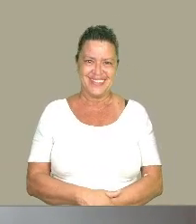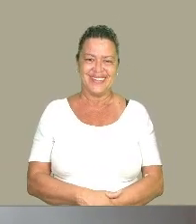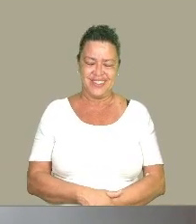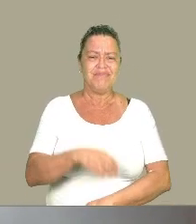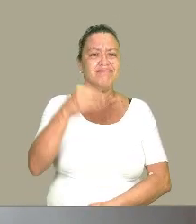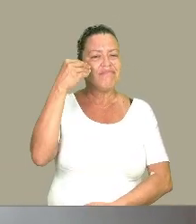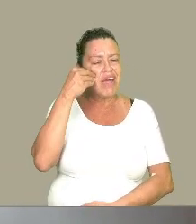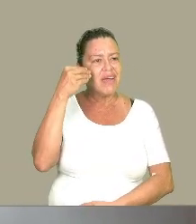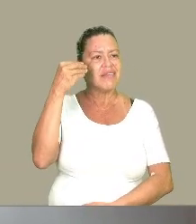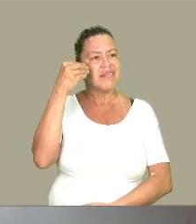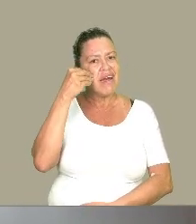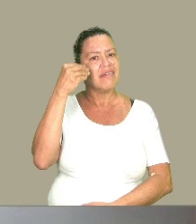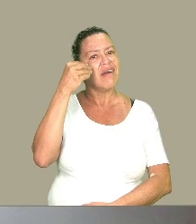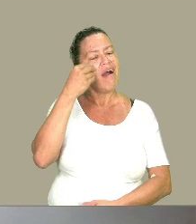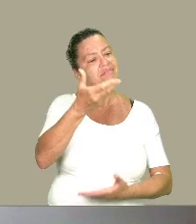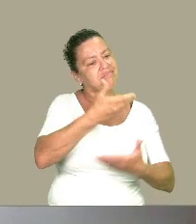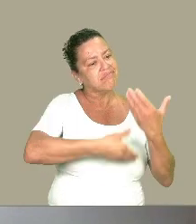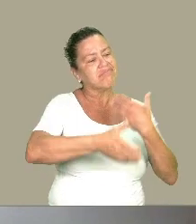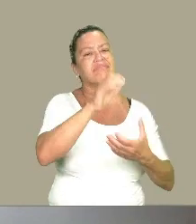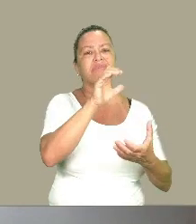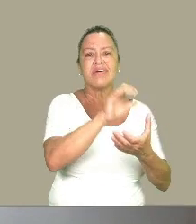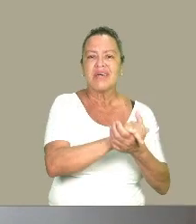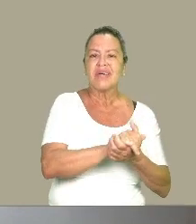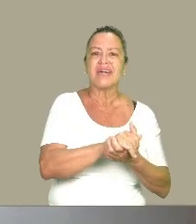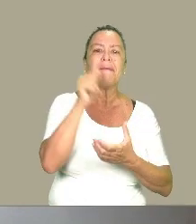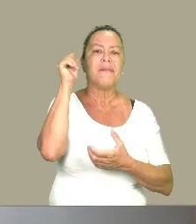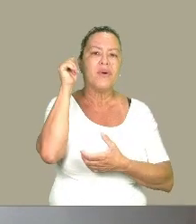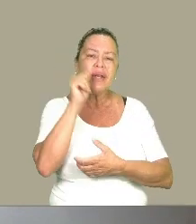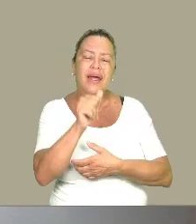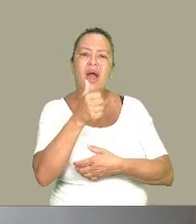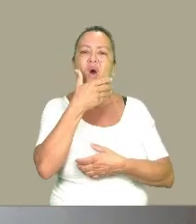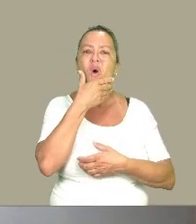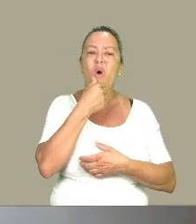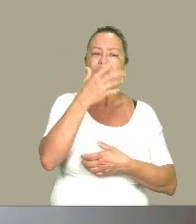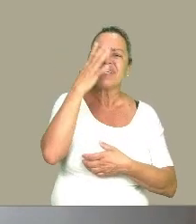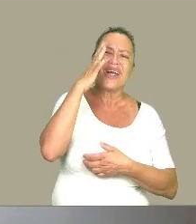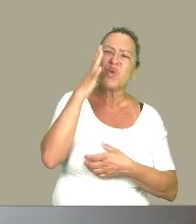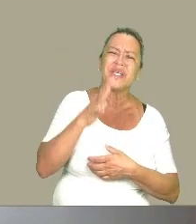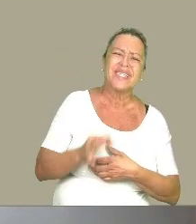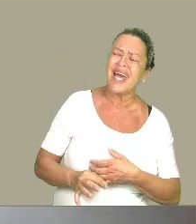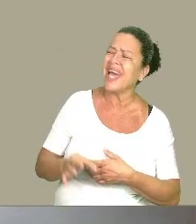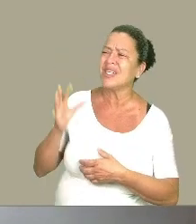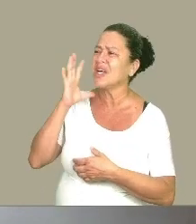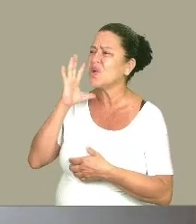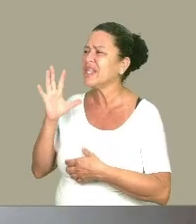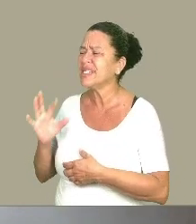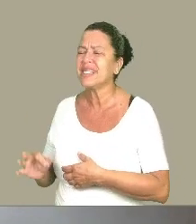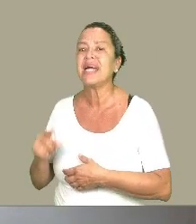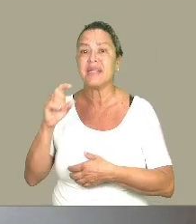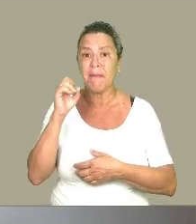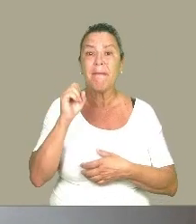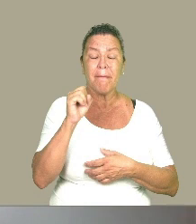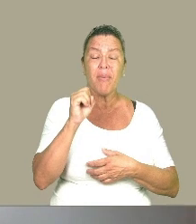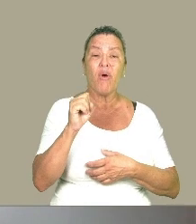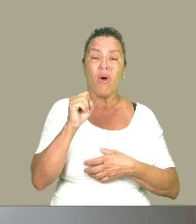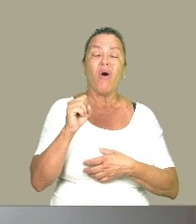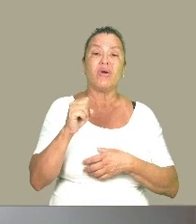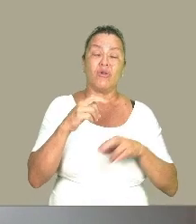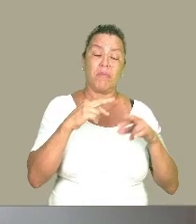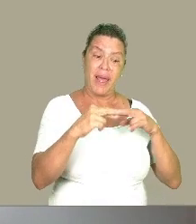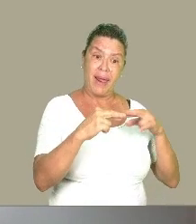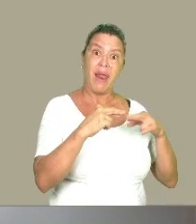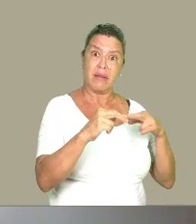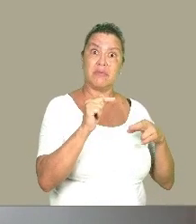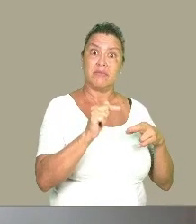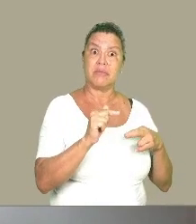se harmonizar com a sua esposa, mesmo que ela seja incompreensiva e exigente. Você pode estar num tipo de relação em